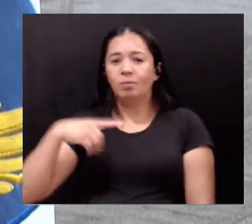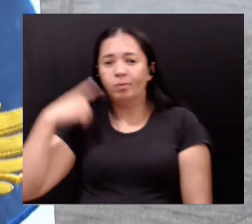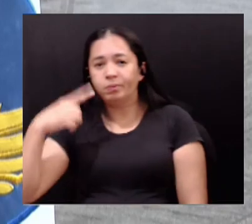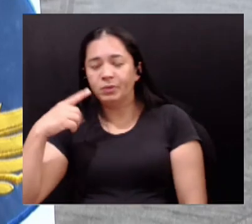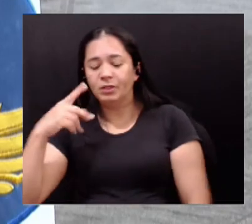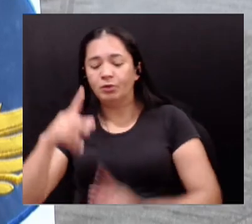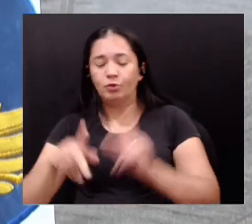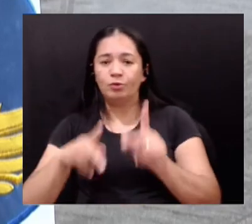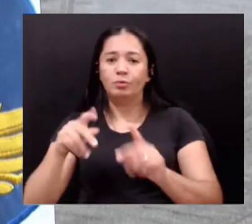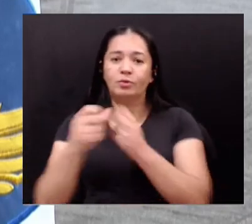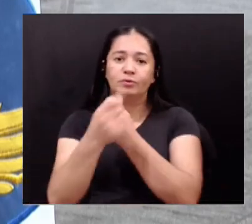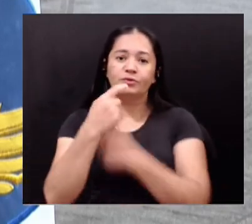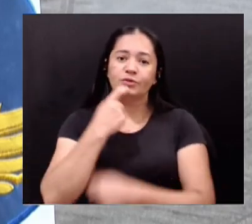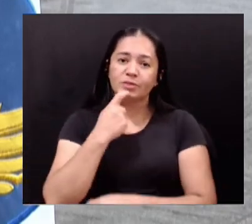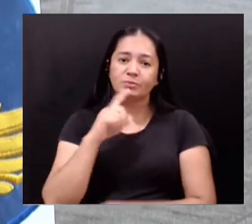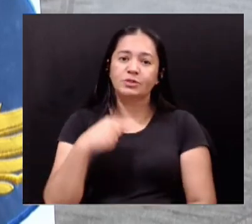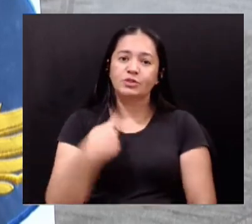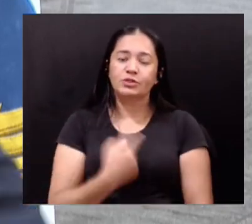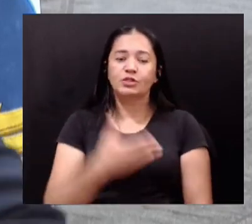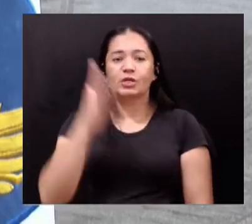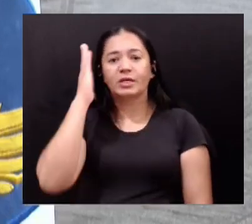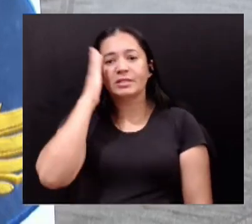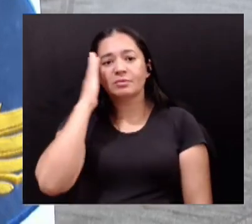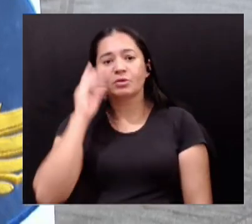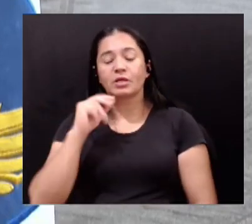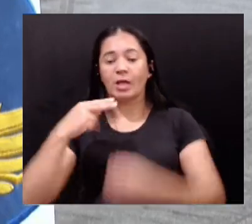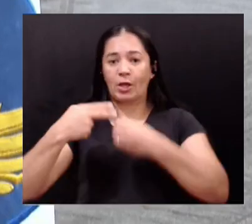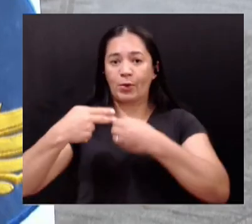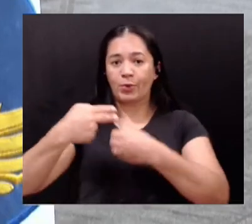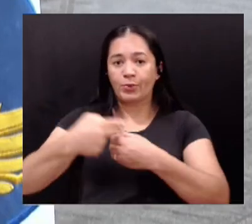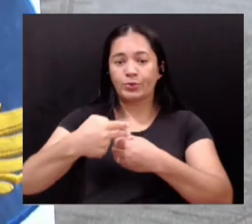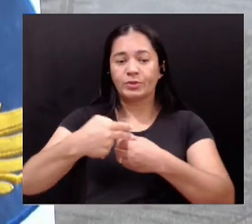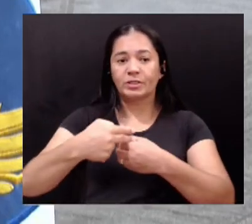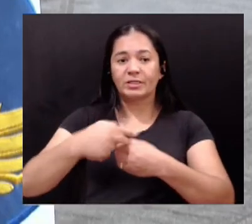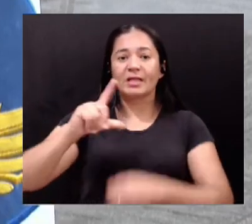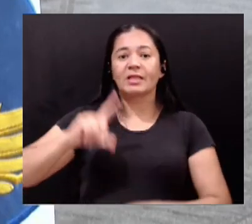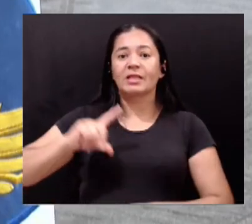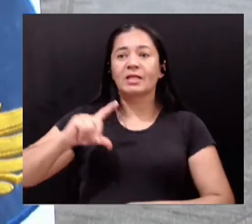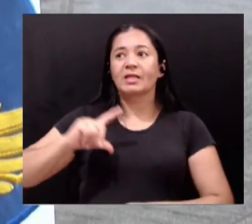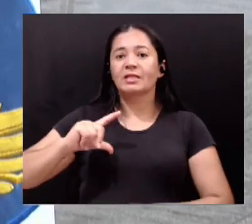gente entende que a Unicamp, ela tem, na sua perspectiva